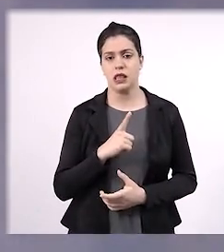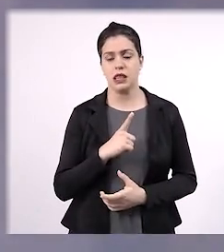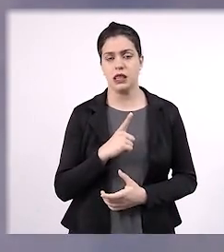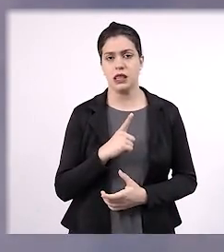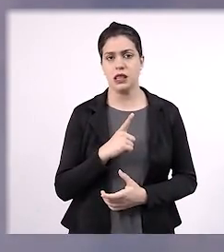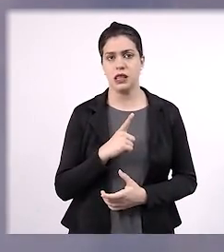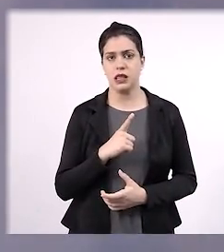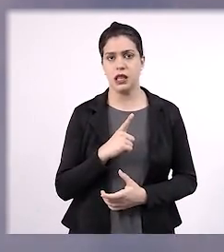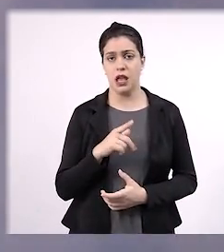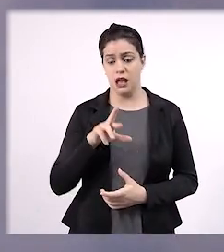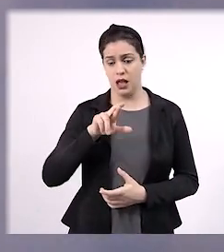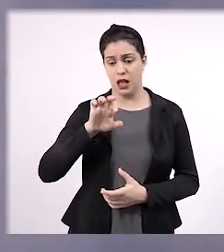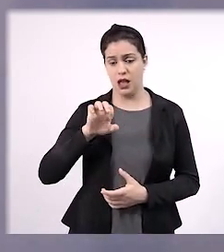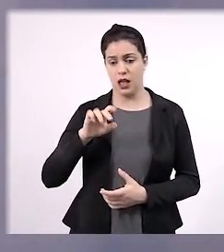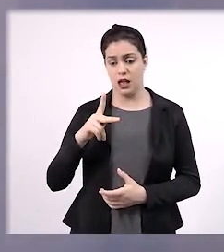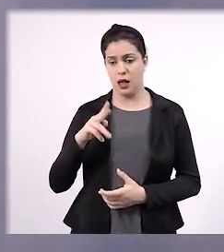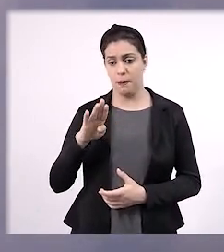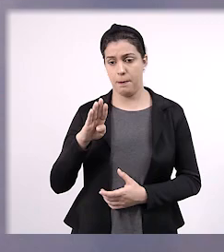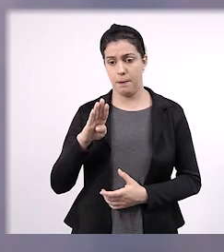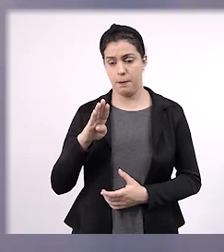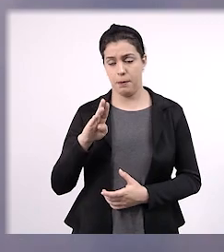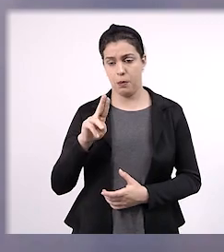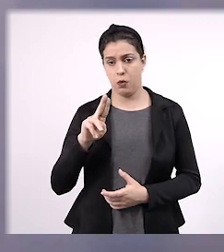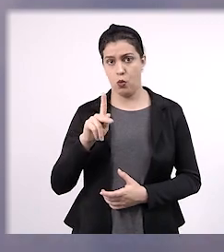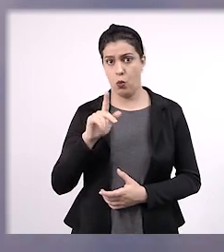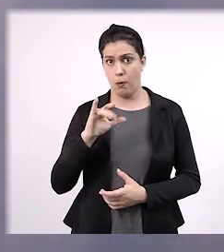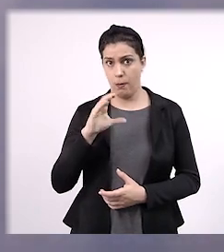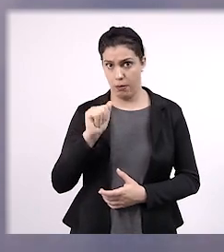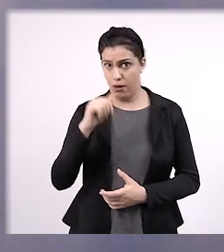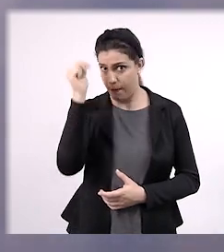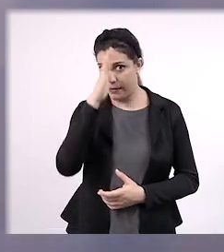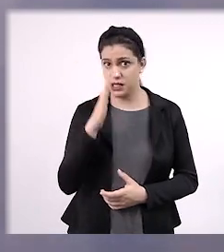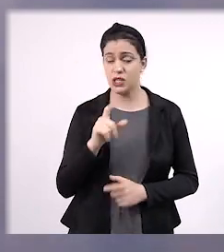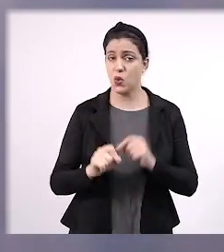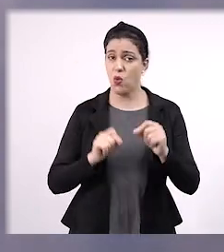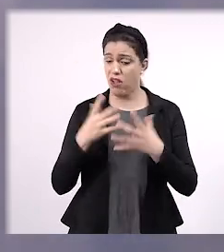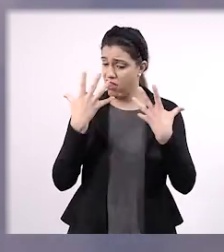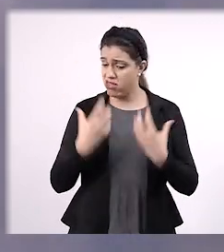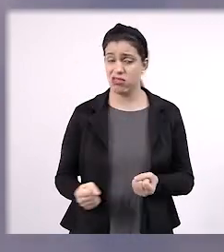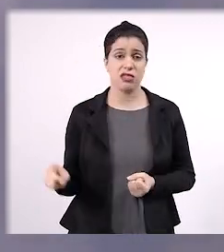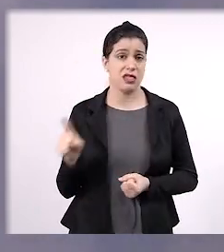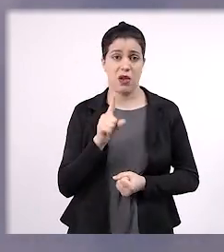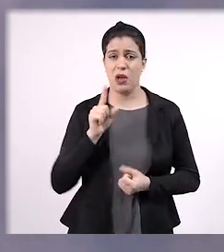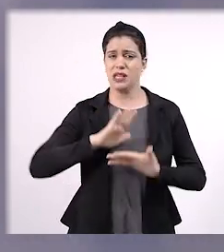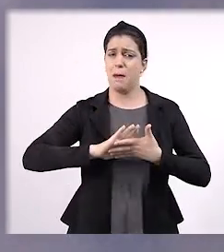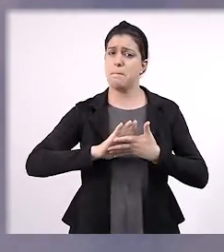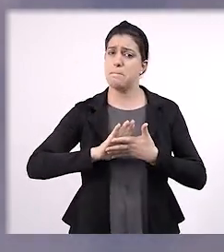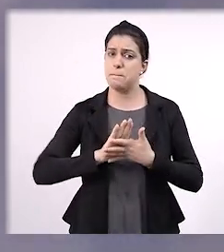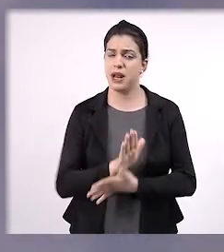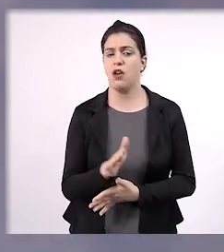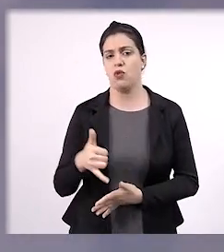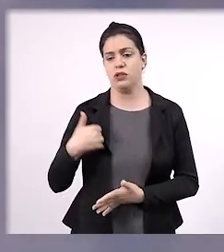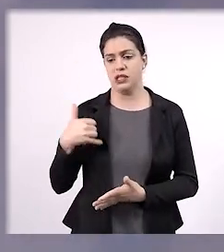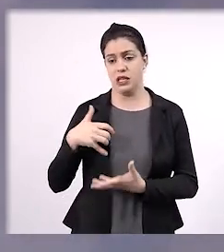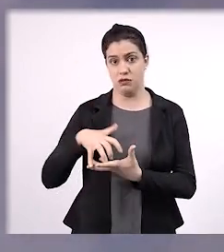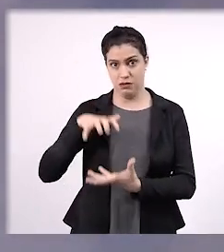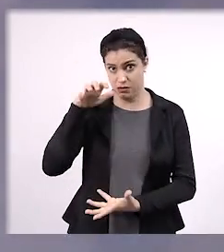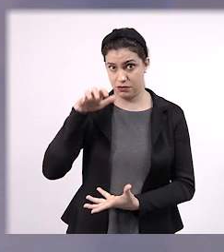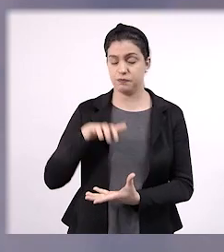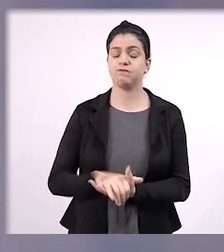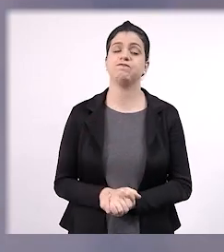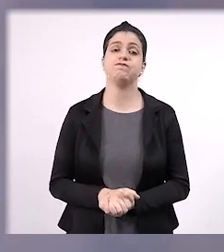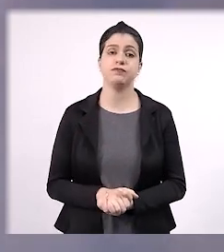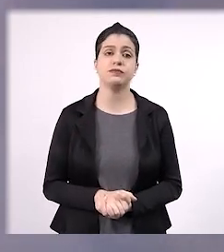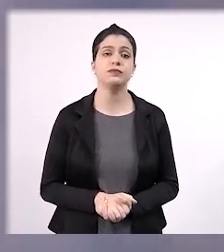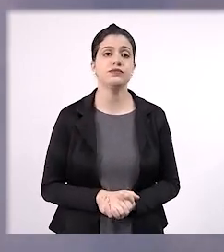República Federativa do Brasil, que é a vedação ao preconceito, em especial à questão de idade, faixa etária,